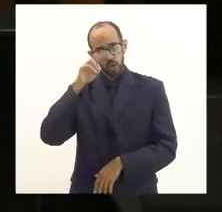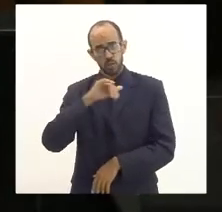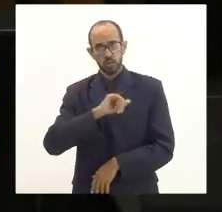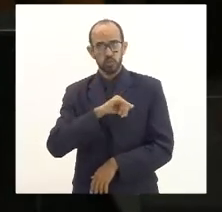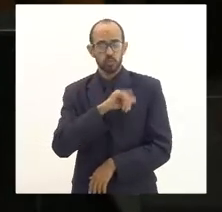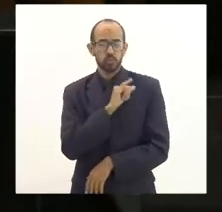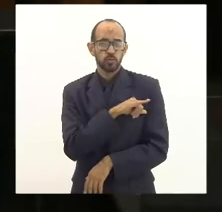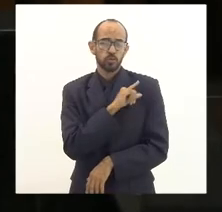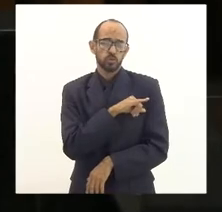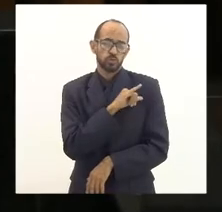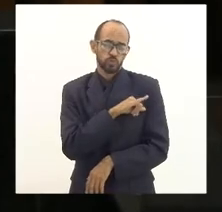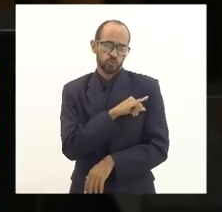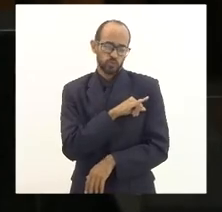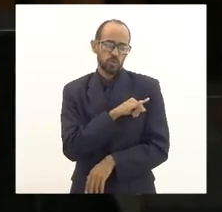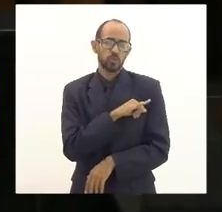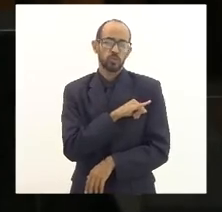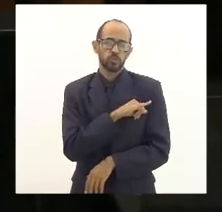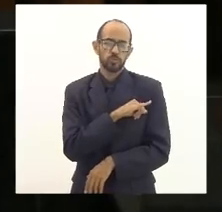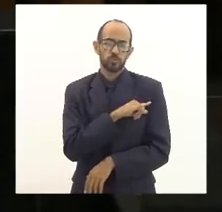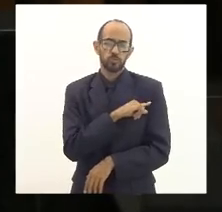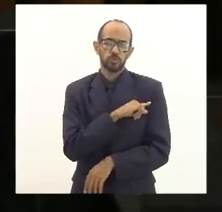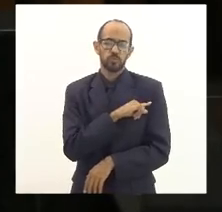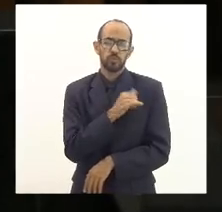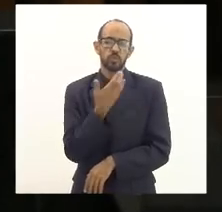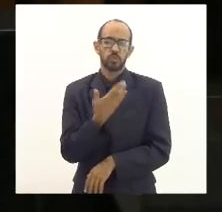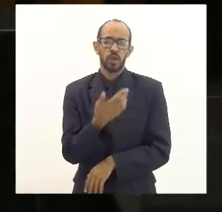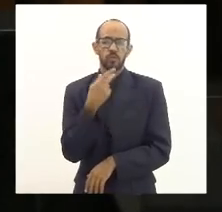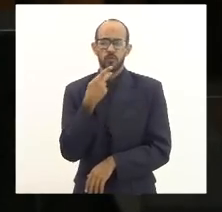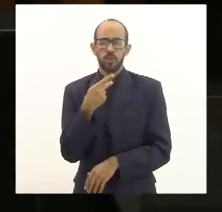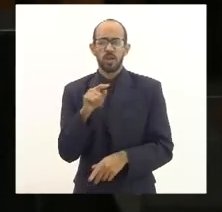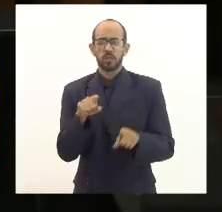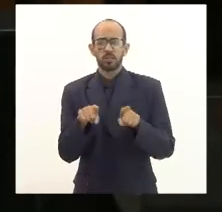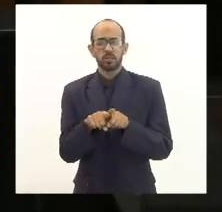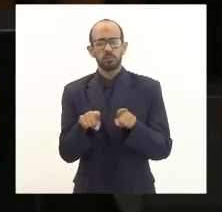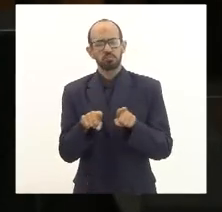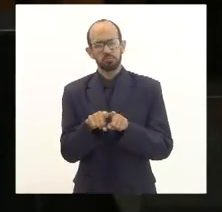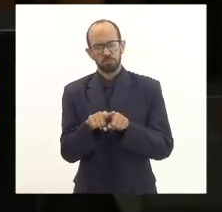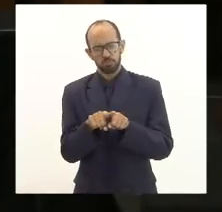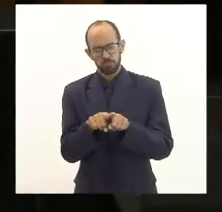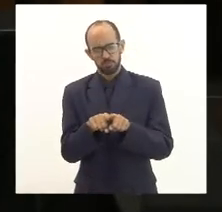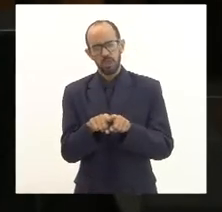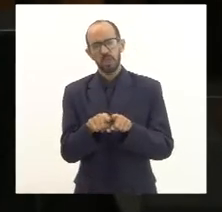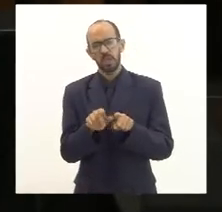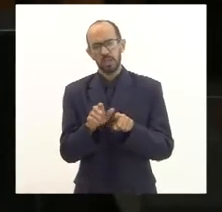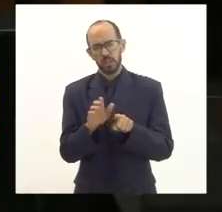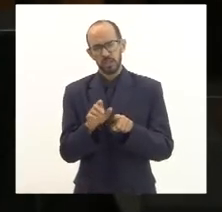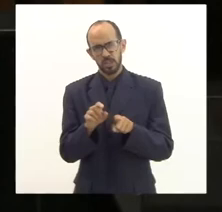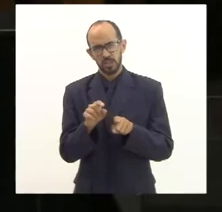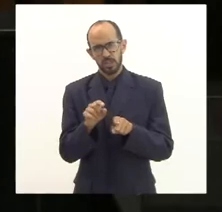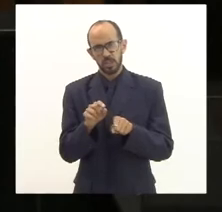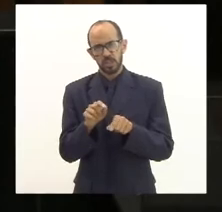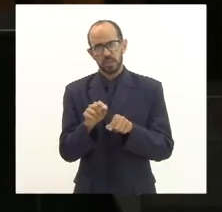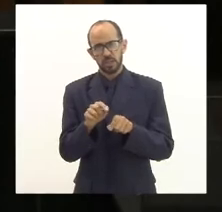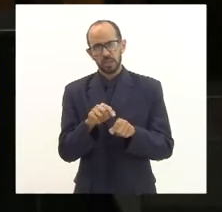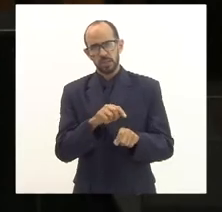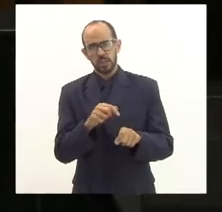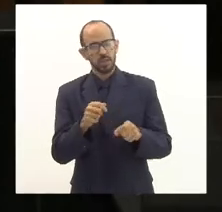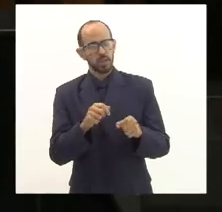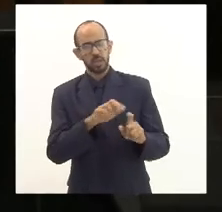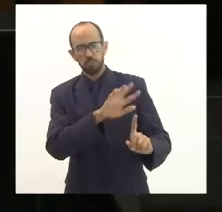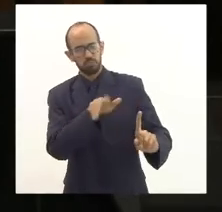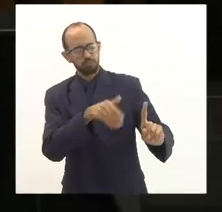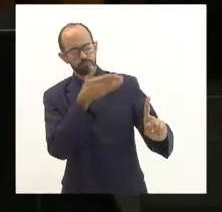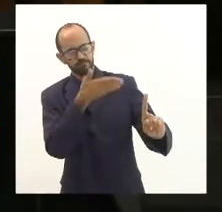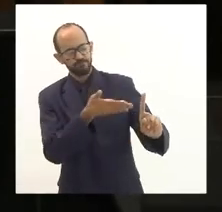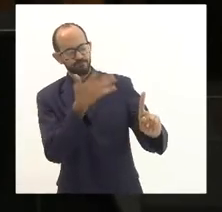da cidade do Rio de Janeiro não queria fazer esse registros rendendo as minhas